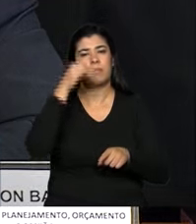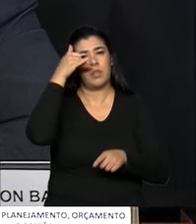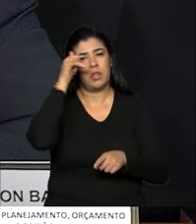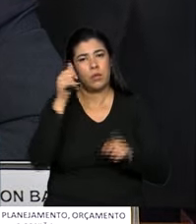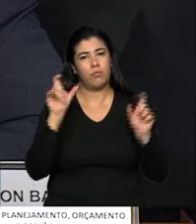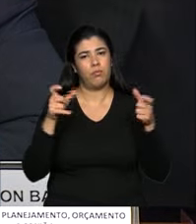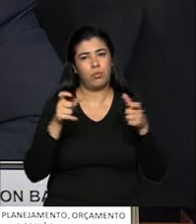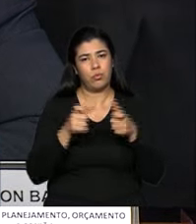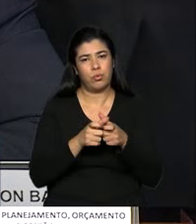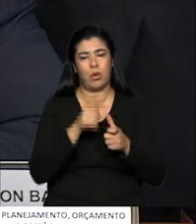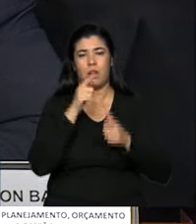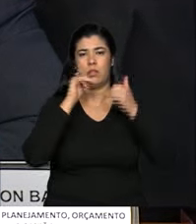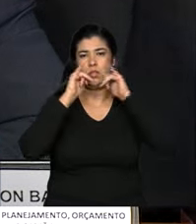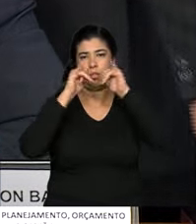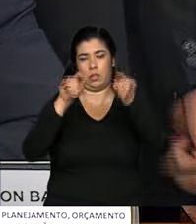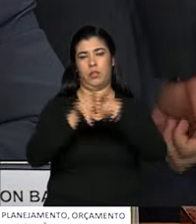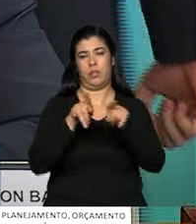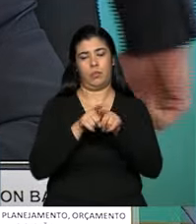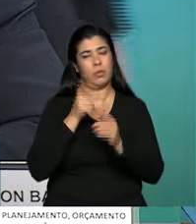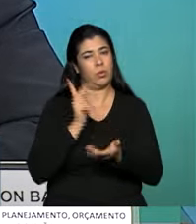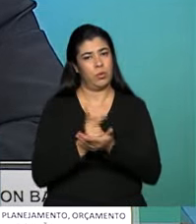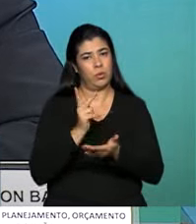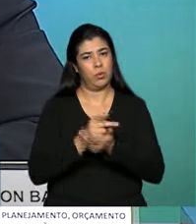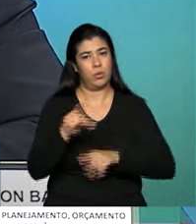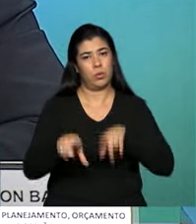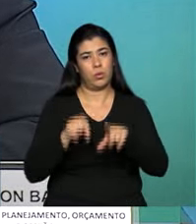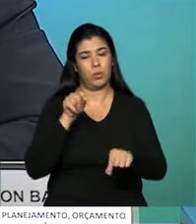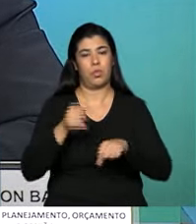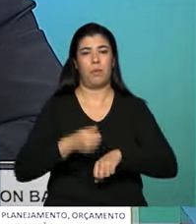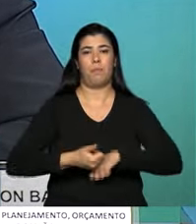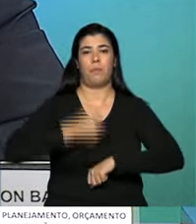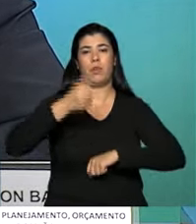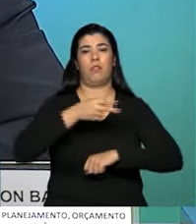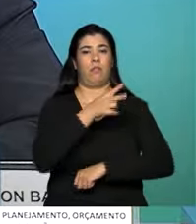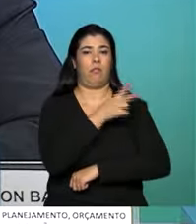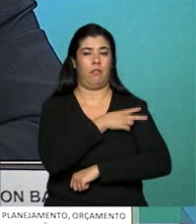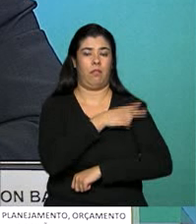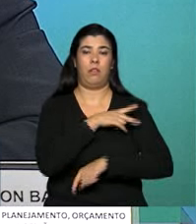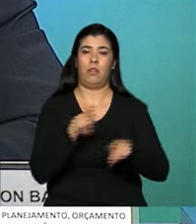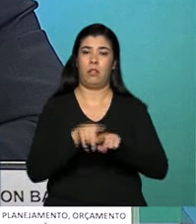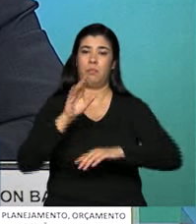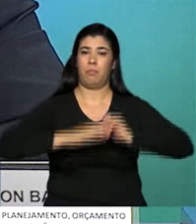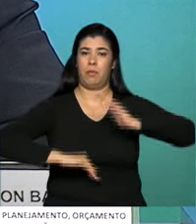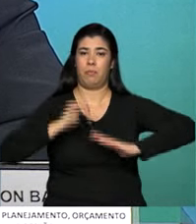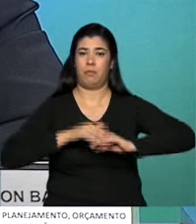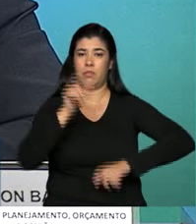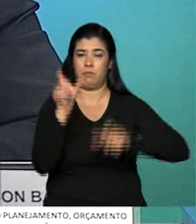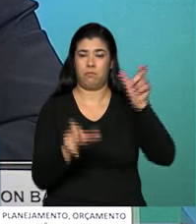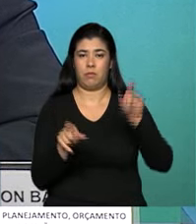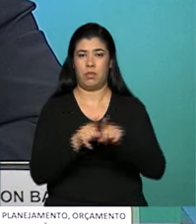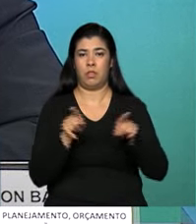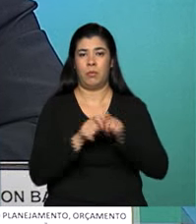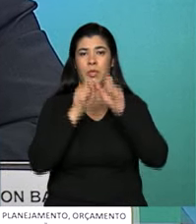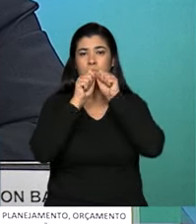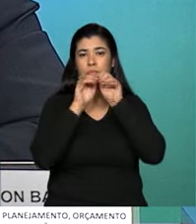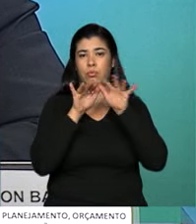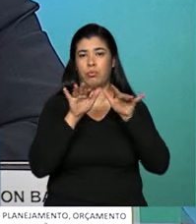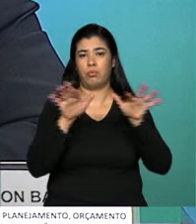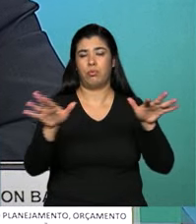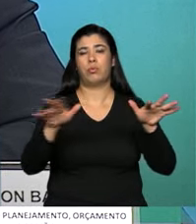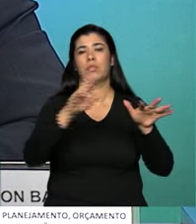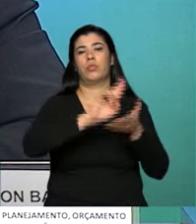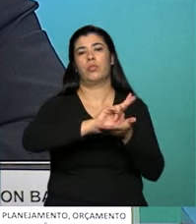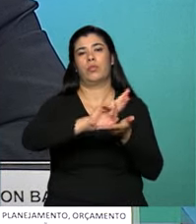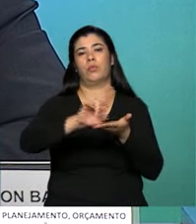operação continuar com essa racionalização adotando melhores técnicas melhores práticas e estender isso também para diversos outros contratos de